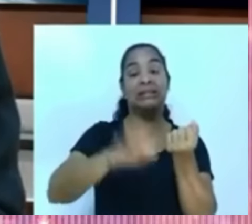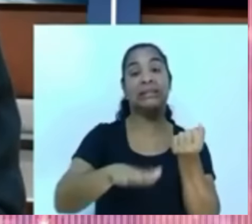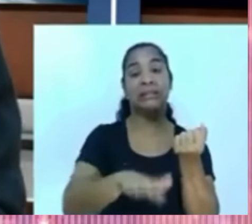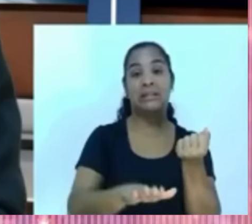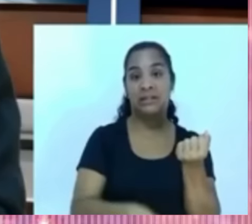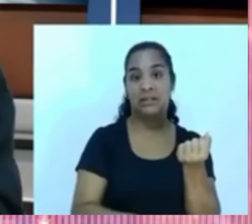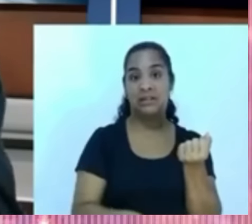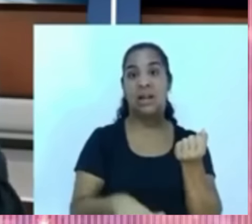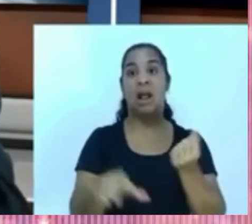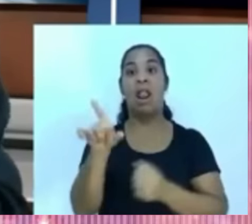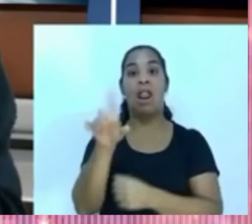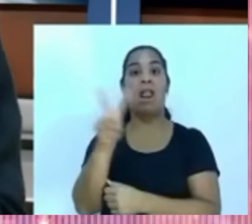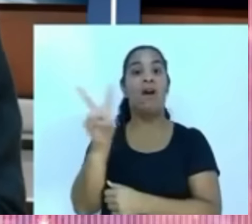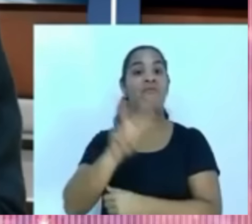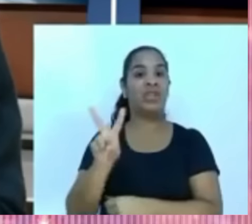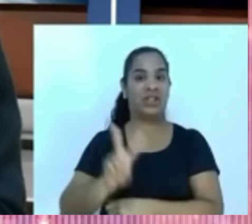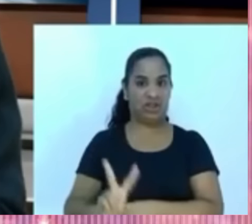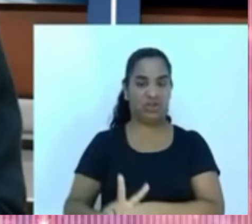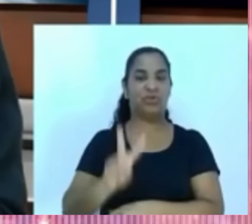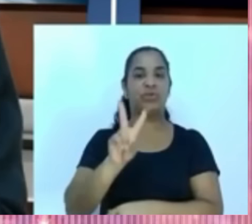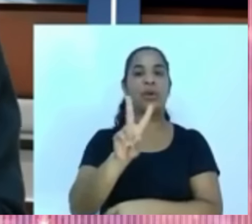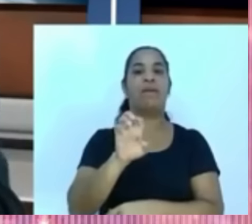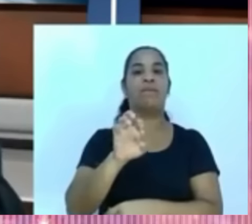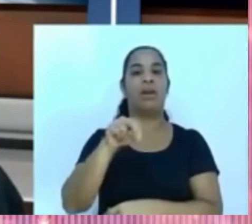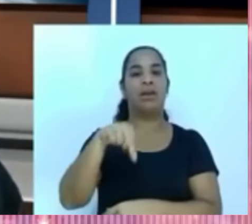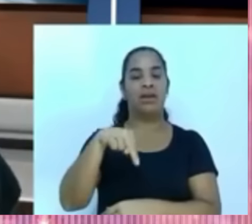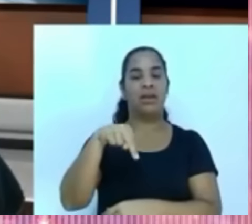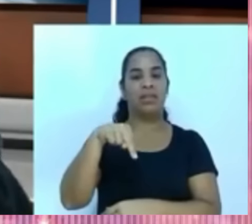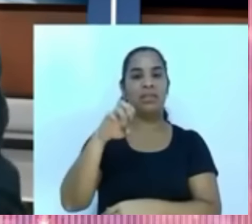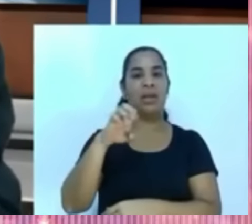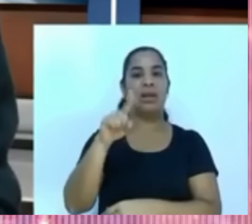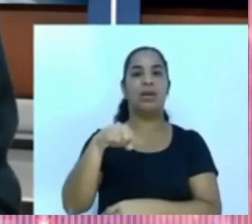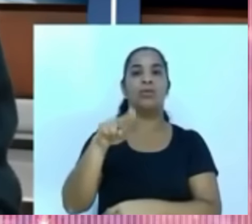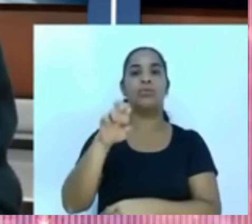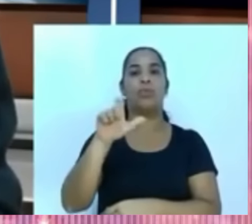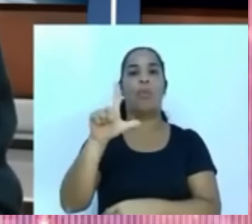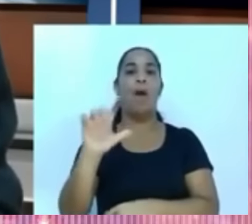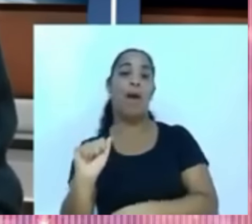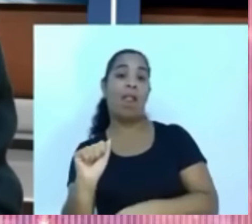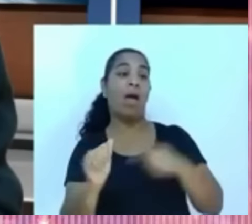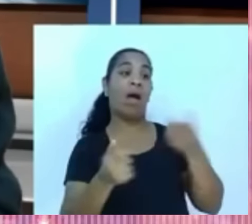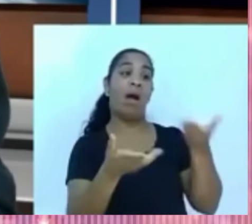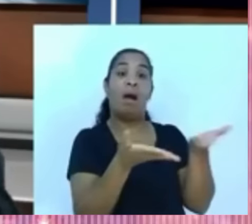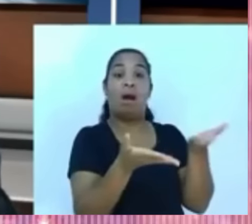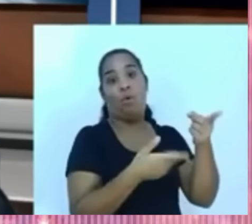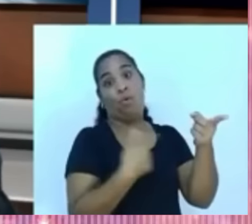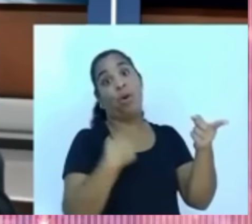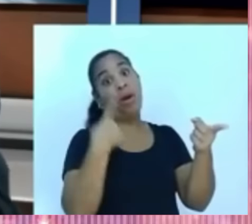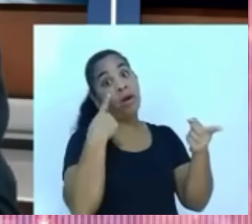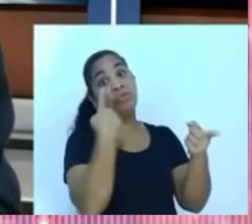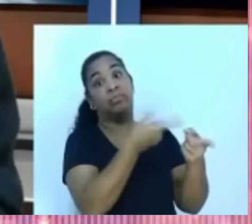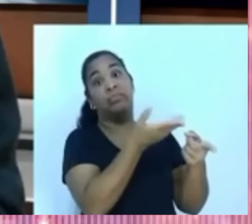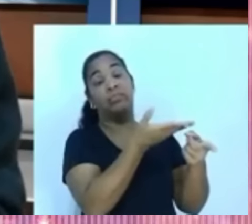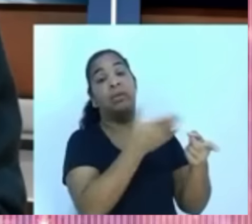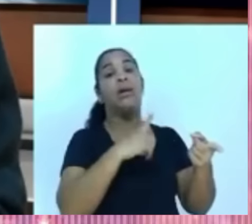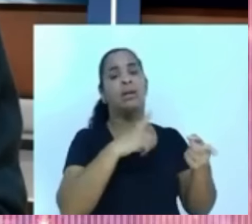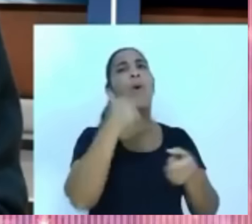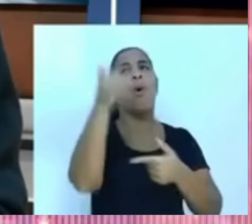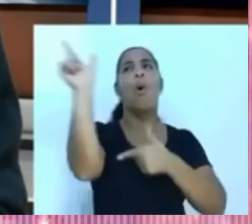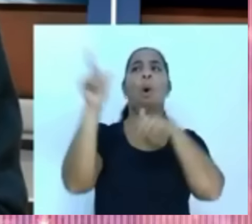Venezuela que é dos nossos dias mas também de outros países que antes praticamente dominavam o